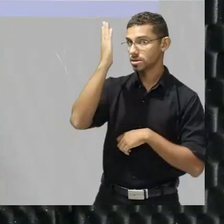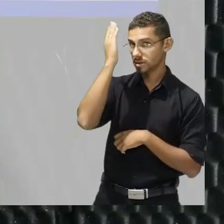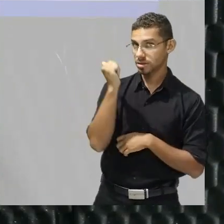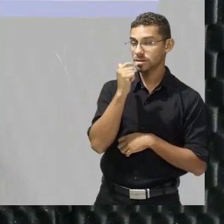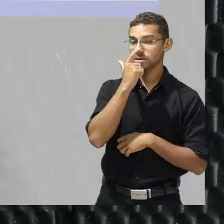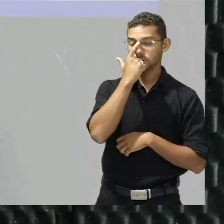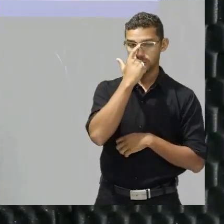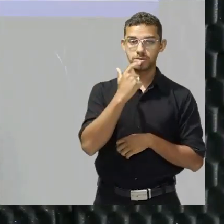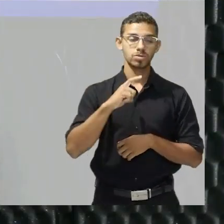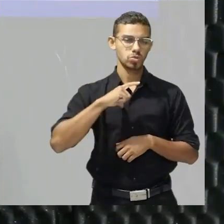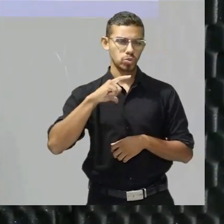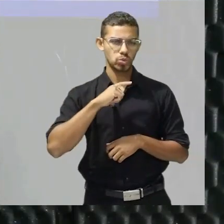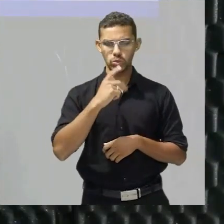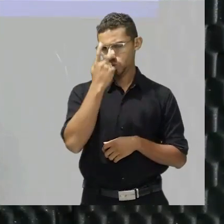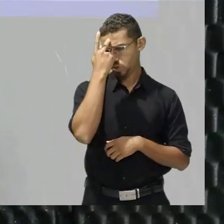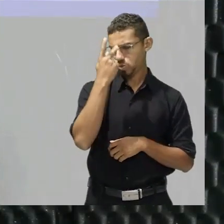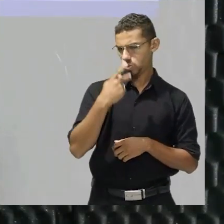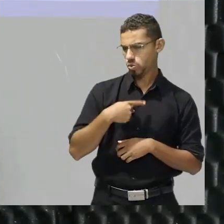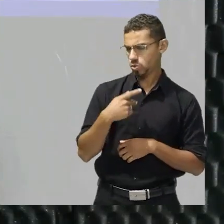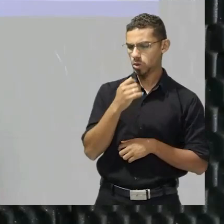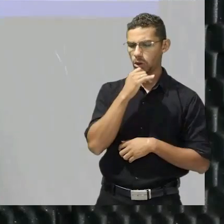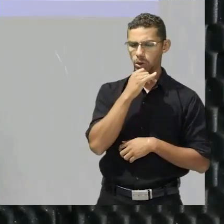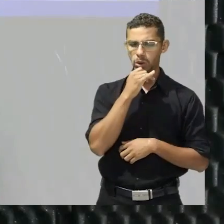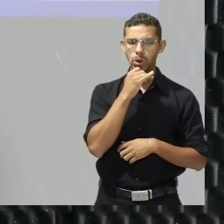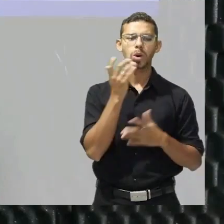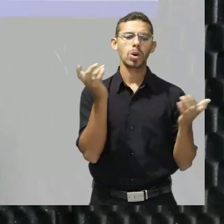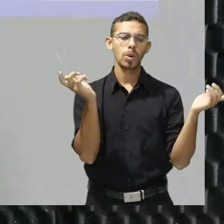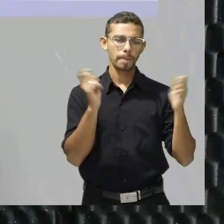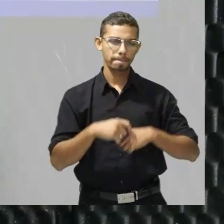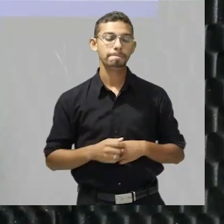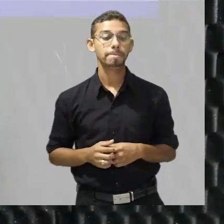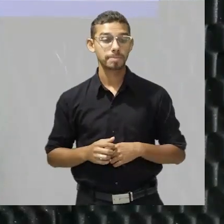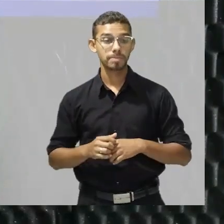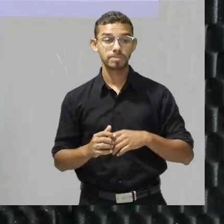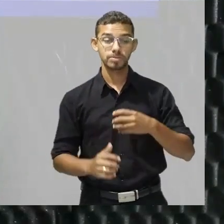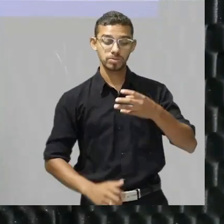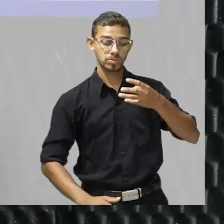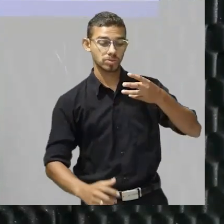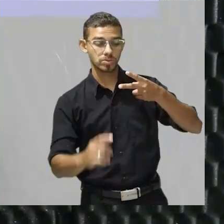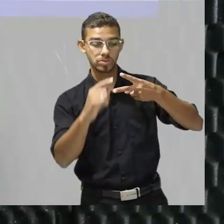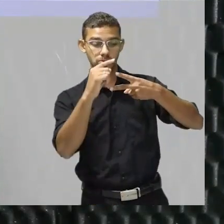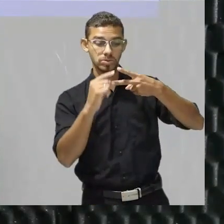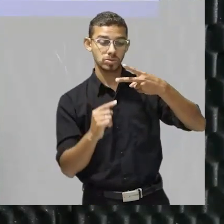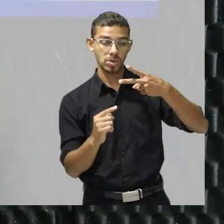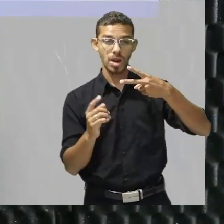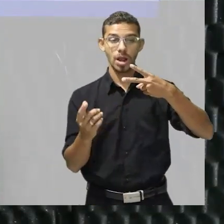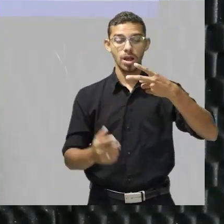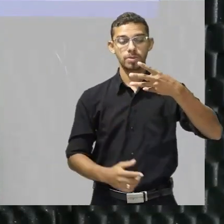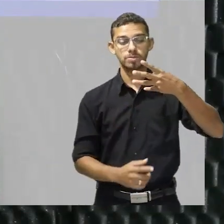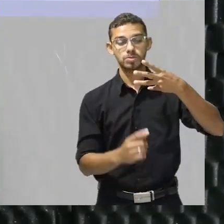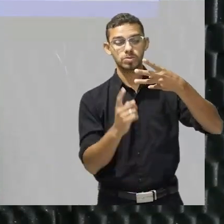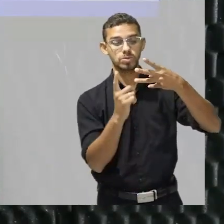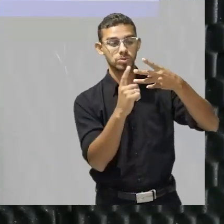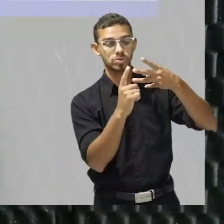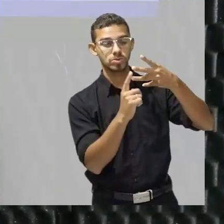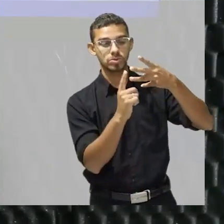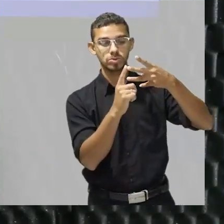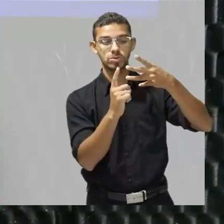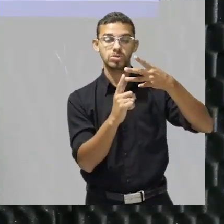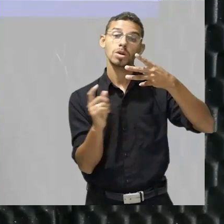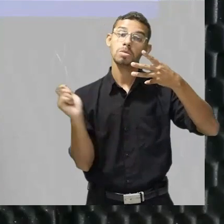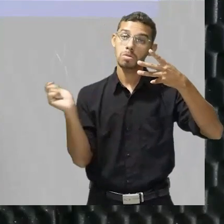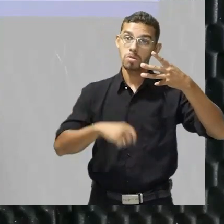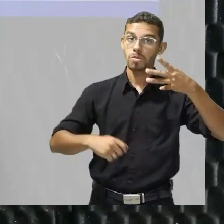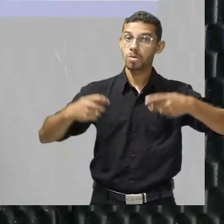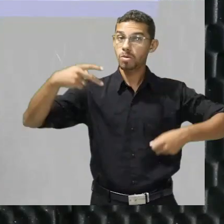o seu ponto de vista o parágrafo do desenvolvimento né Aí como eu falei para vocês nós podemos fazer dois